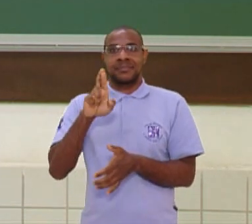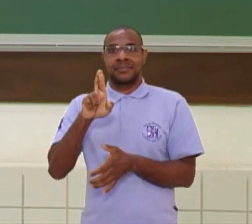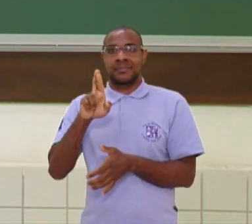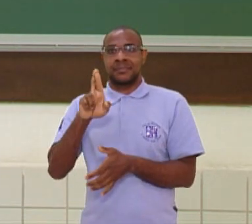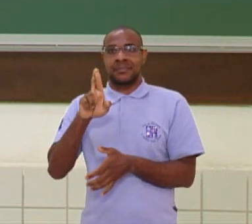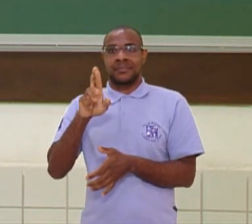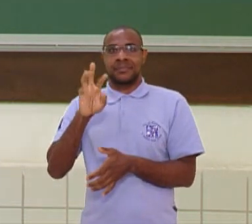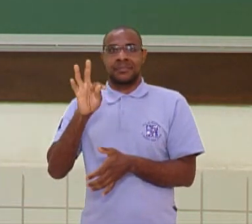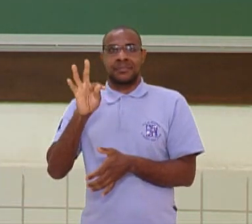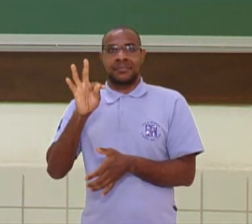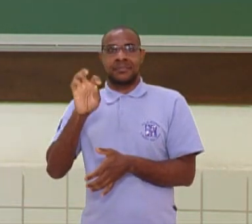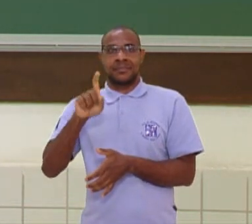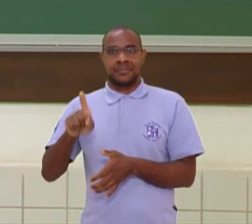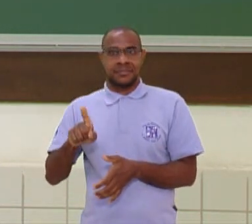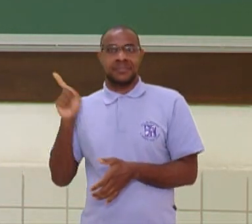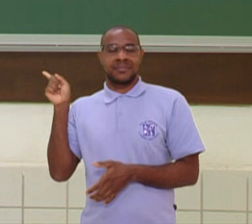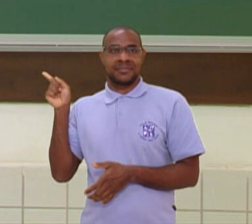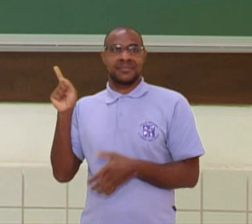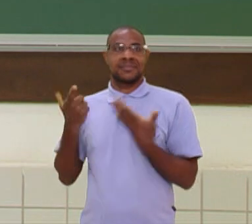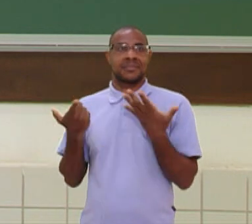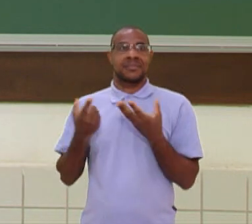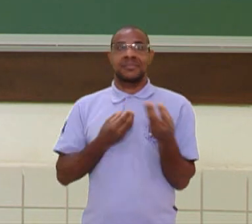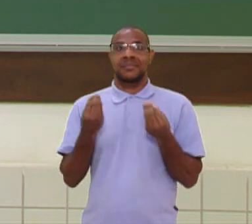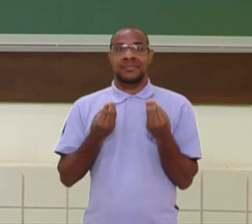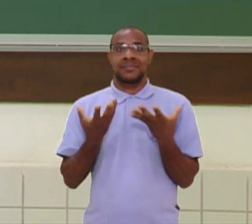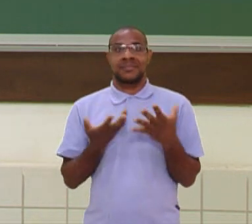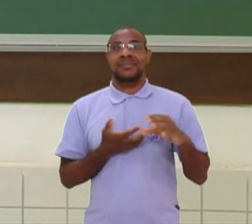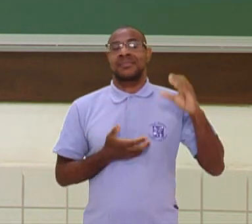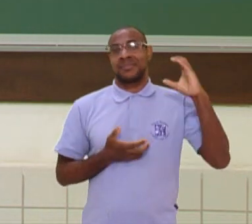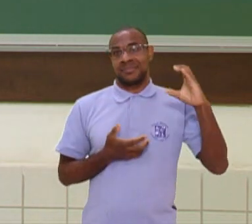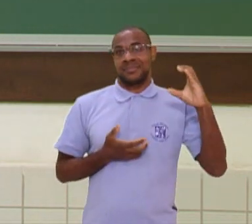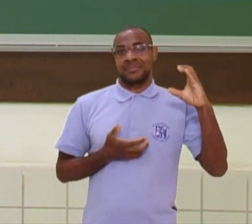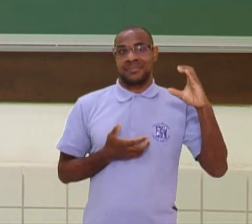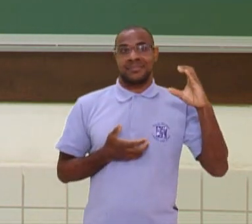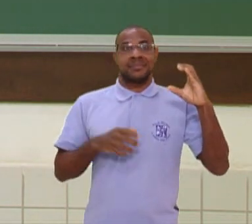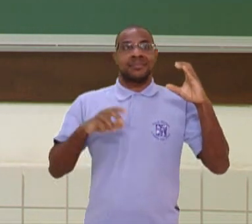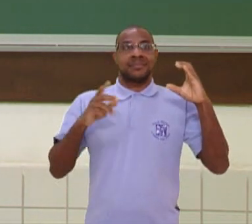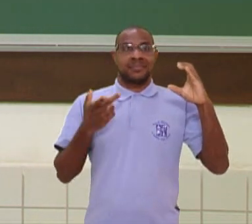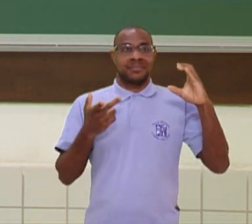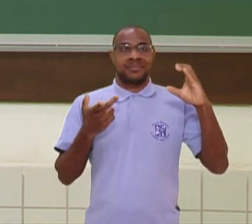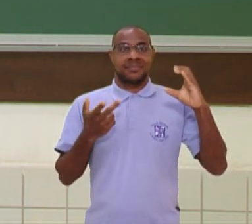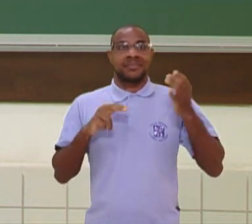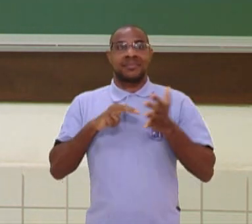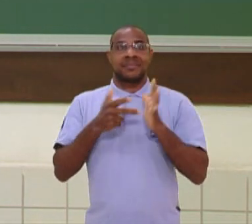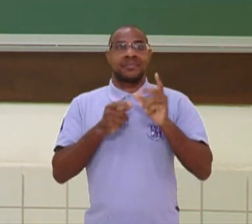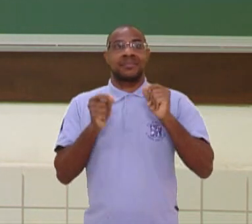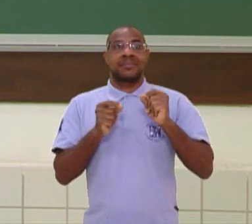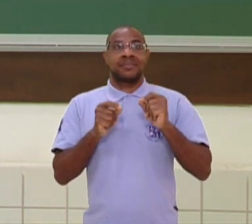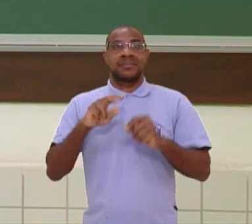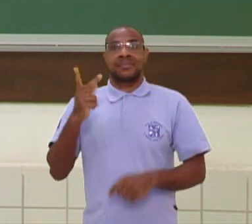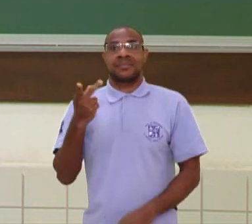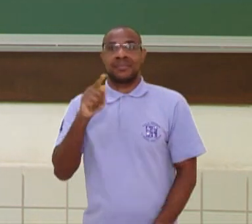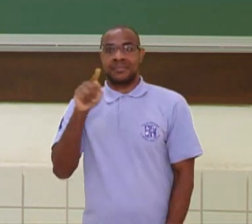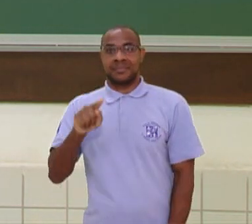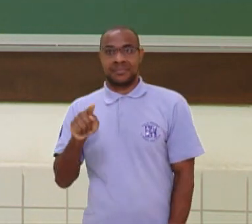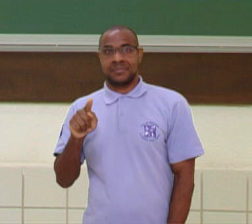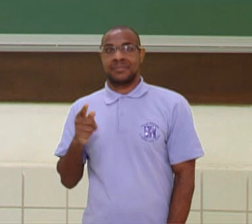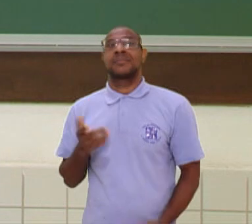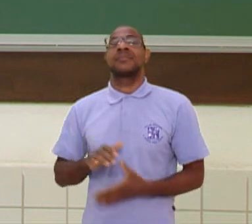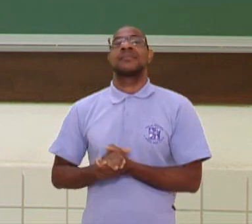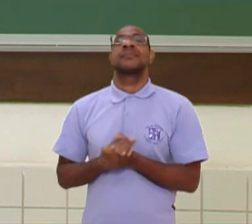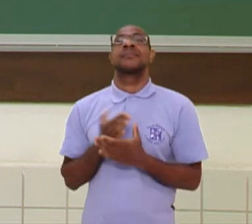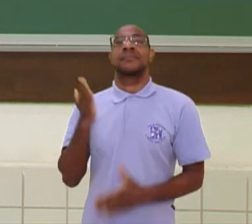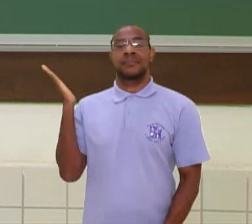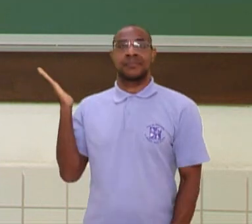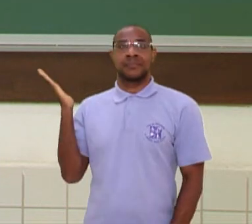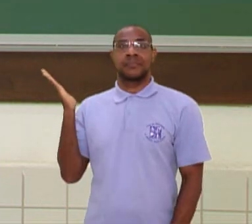componentes, tanto que a unidade de medida é definida como Hertz e é atribuído como Hz, ok? Então, o que vimos ao longo dessa aula aqui?